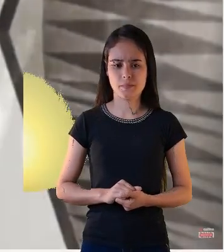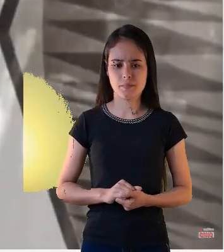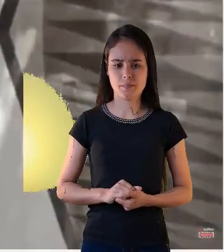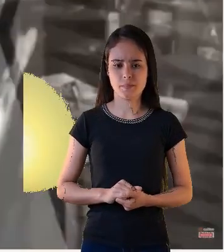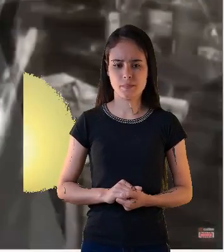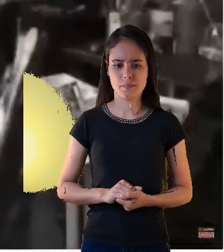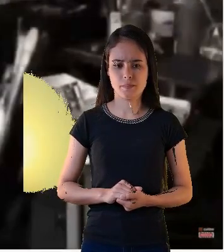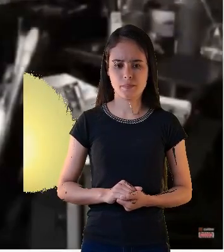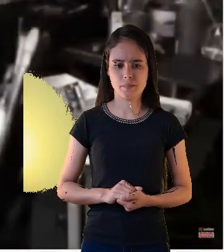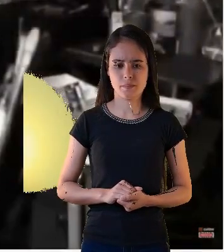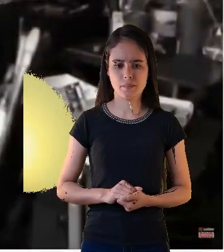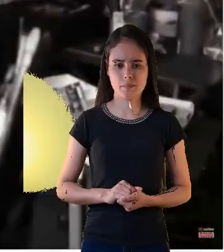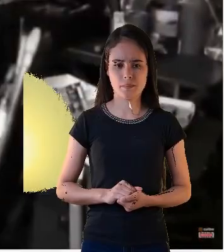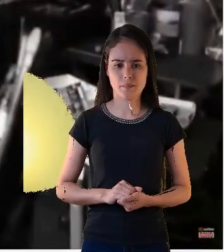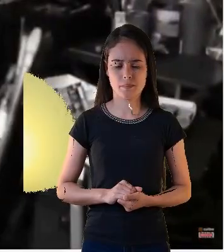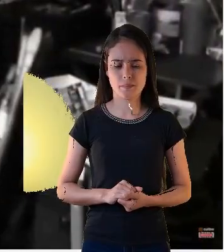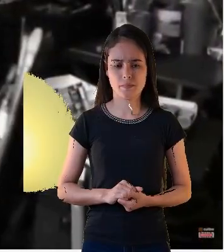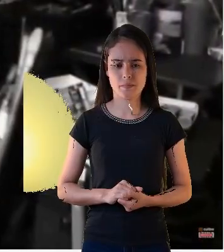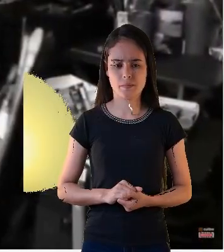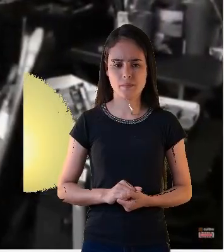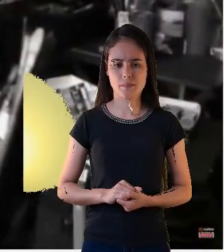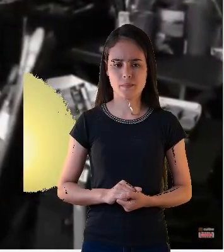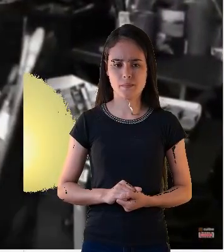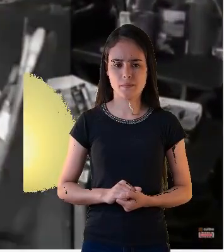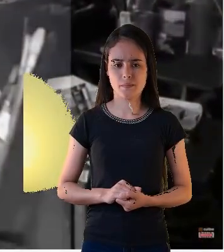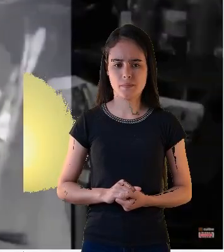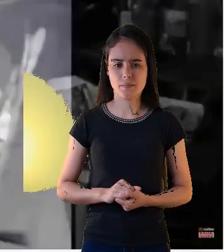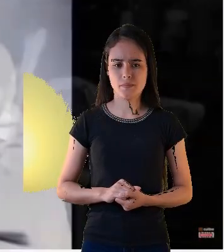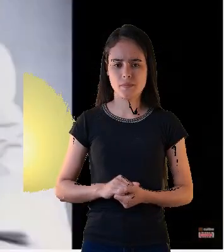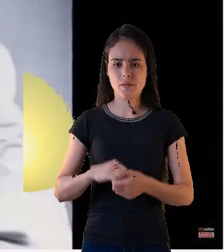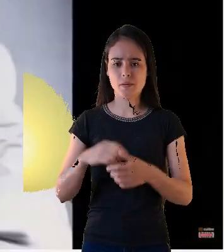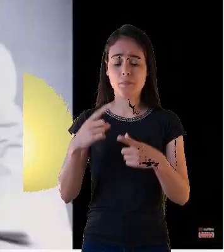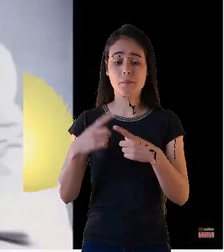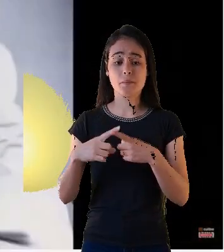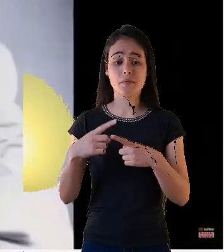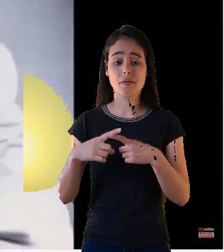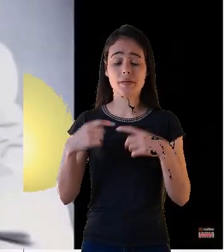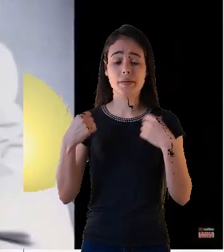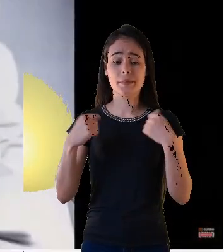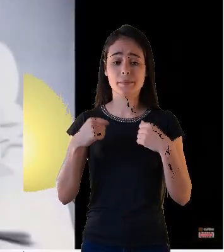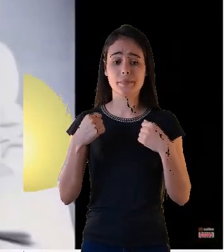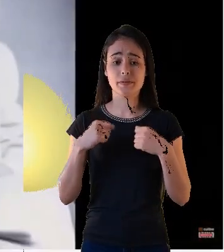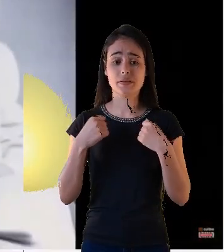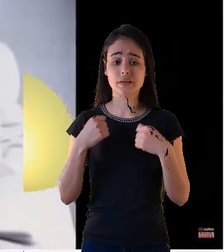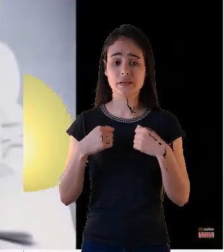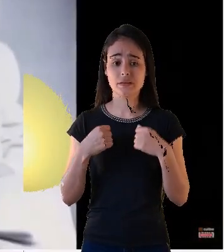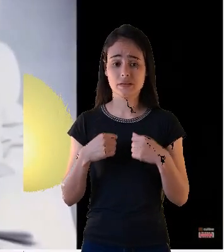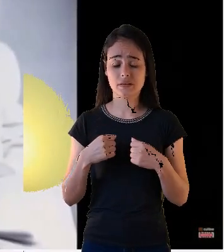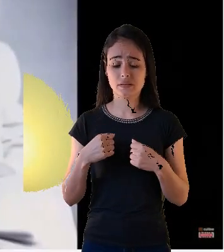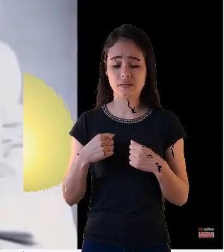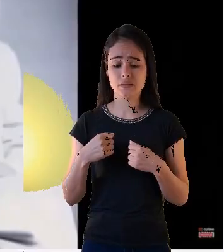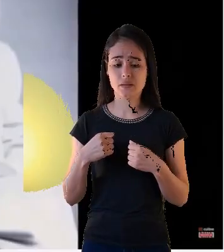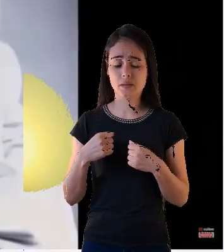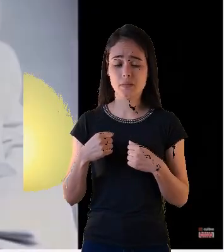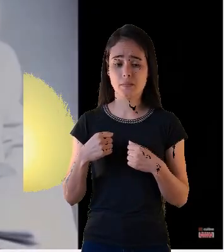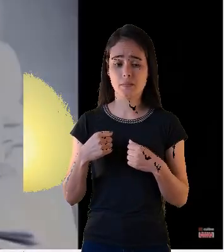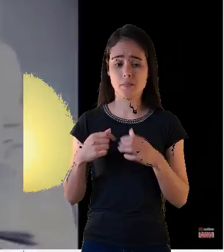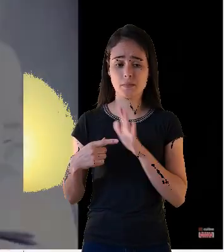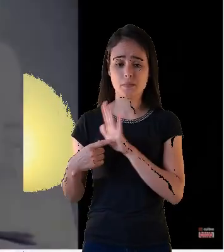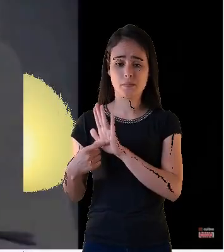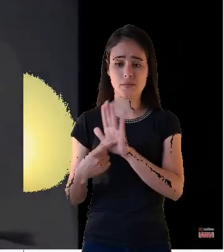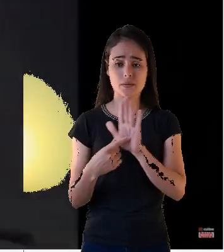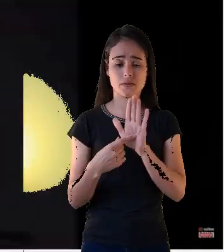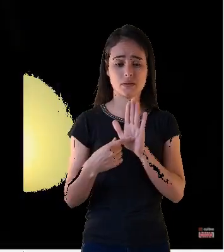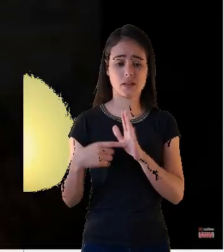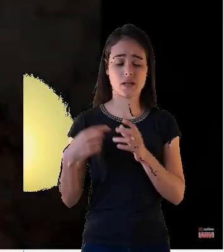produções teatrais do TEM, como Henrico Bianco, Tomás Santa Rosa, Sorensen e Anísio Medeiros. A ideia